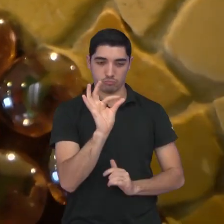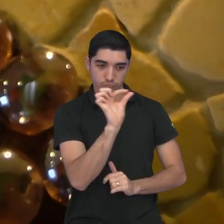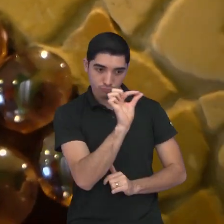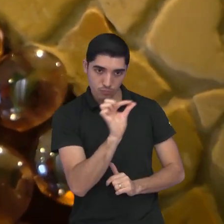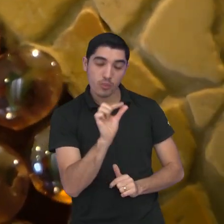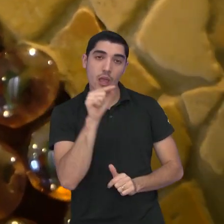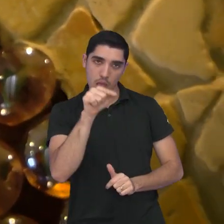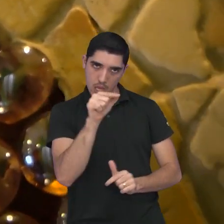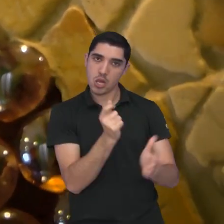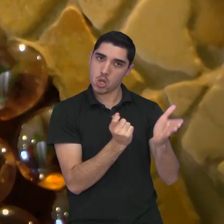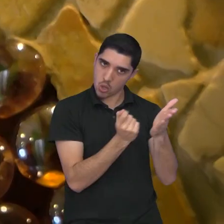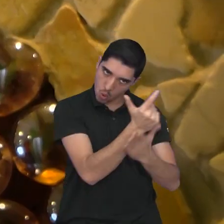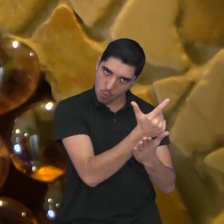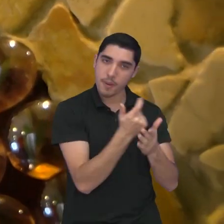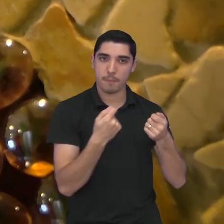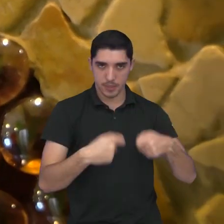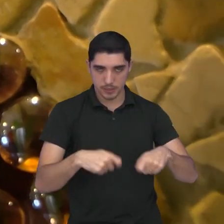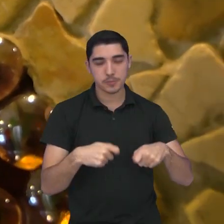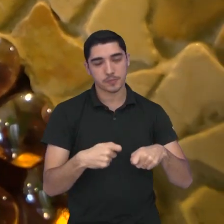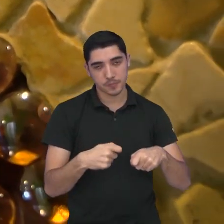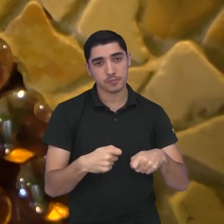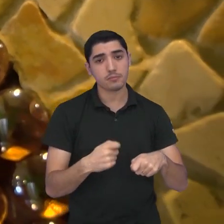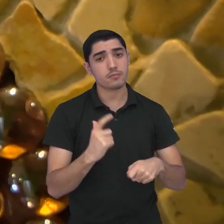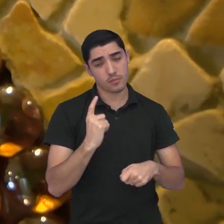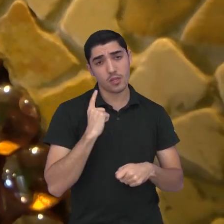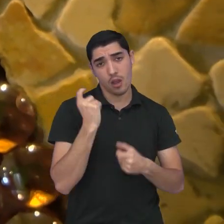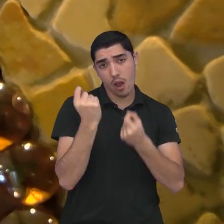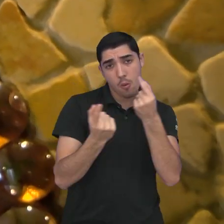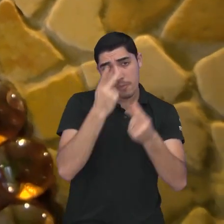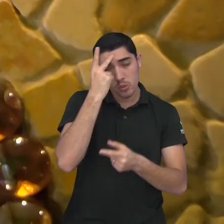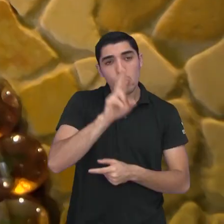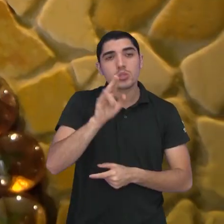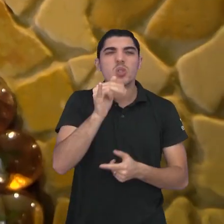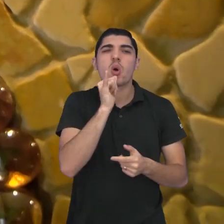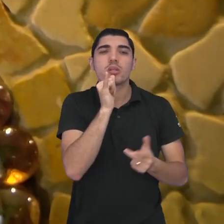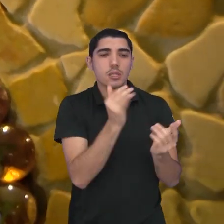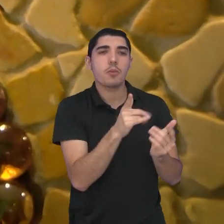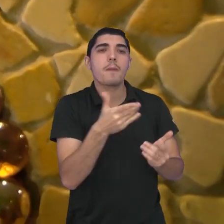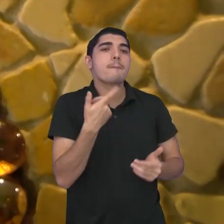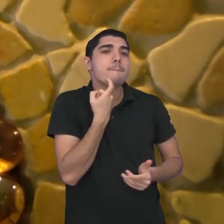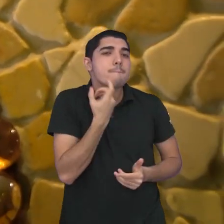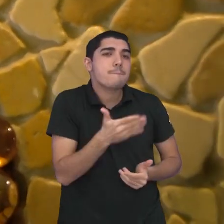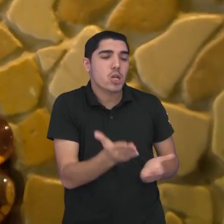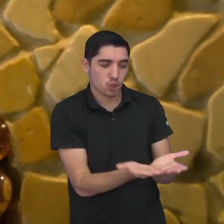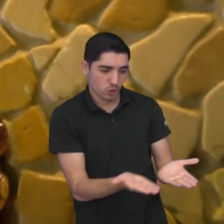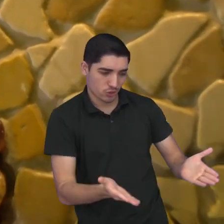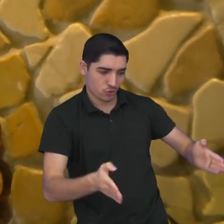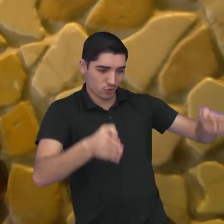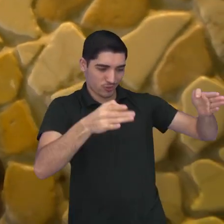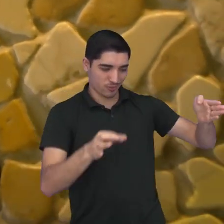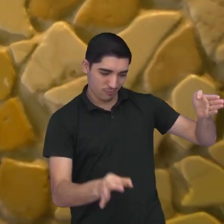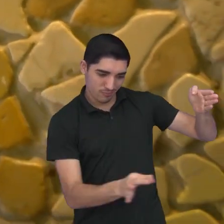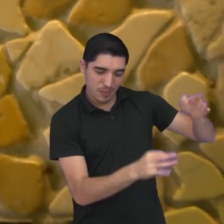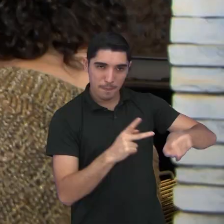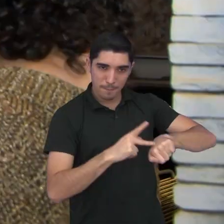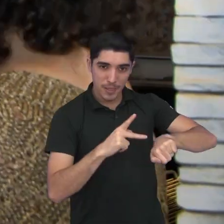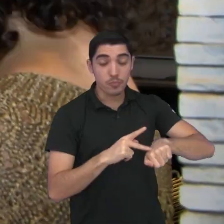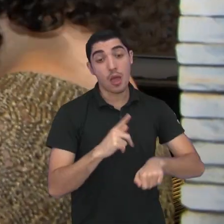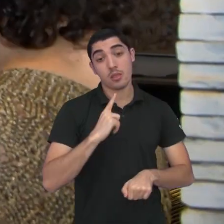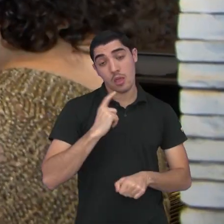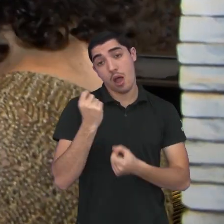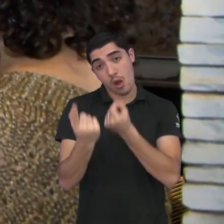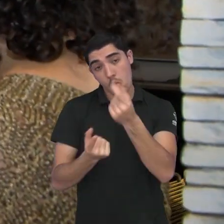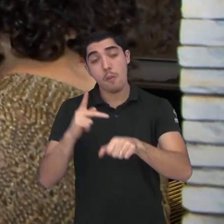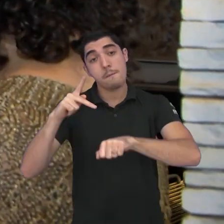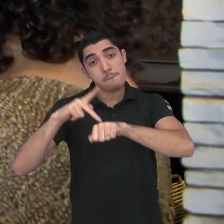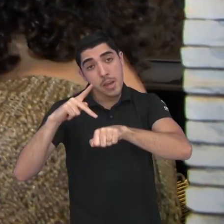vidro, que a gente geralmente compra, específica, né? Tem umas que até o pessoal usa para aquário, né? Mas tem mosaico feito com pedra, que é esse